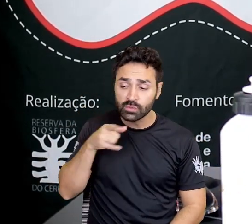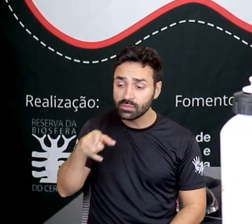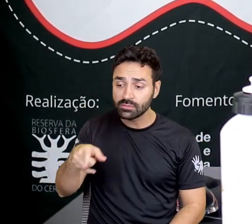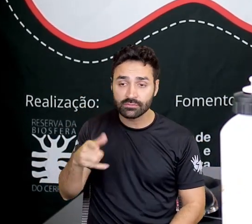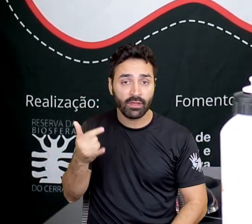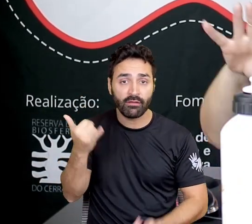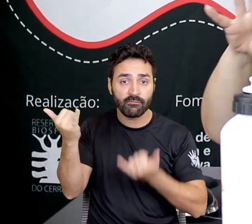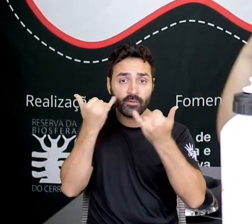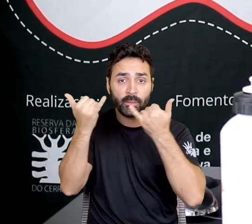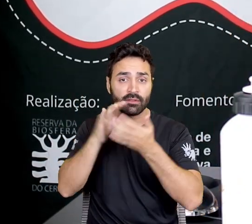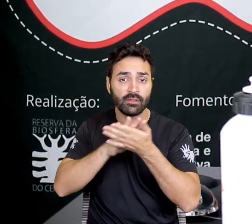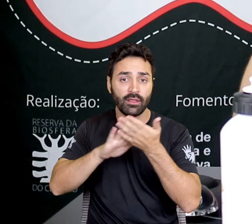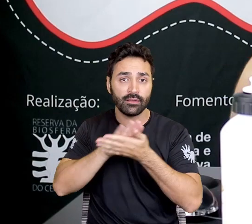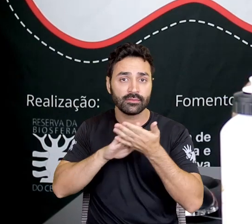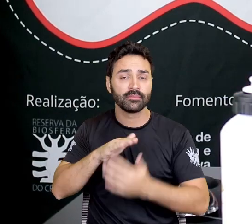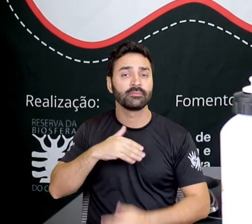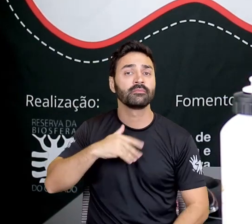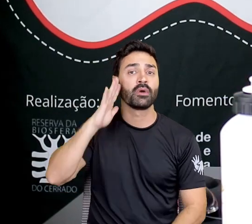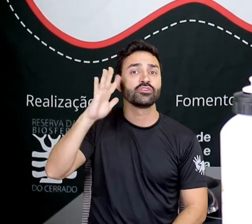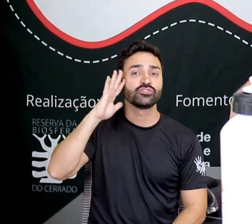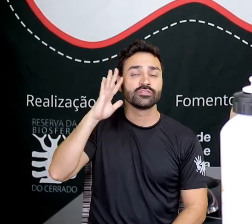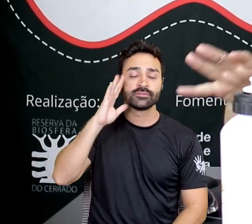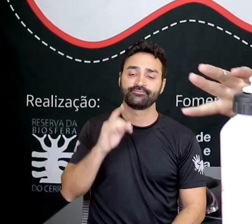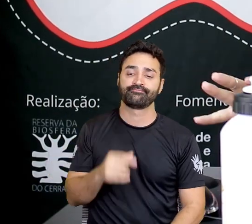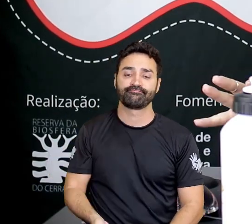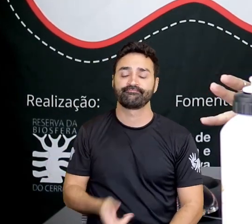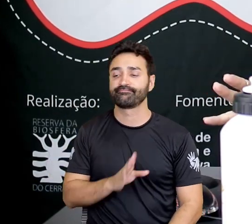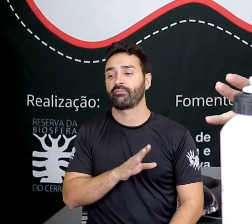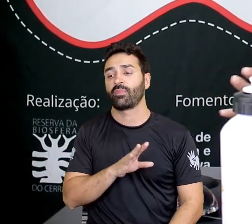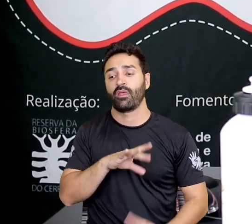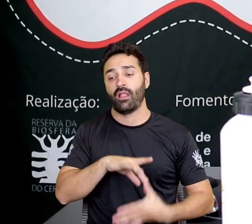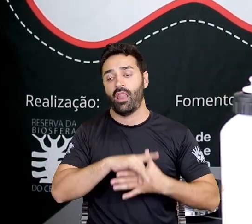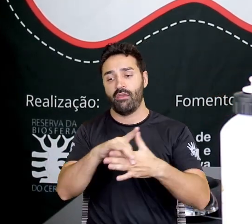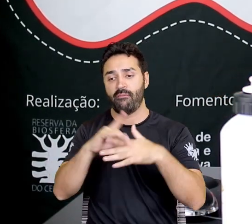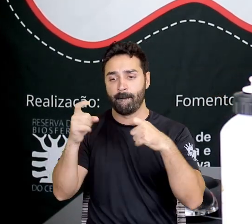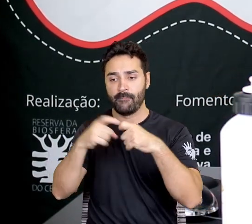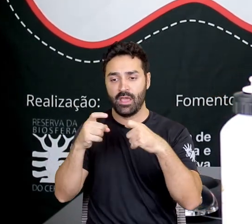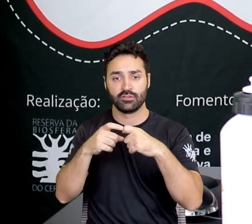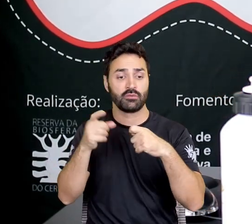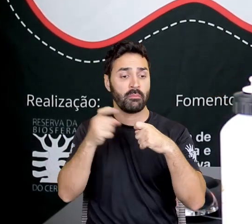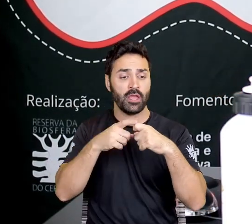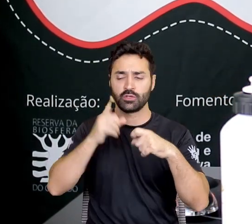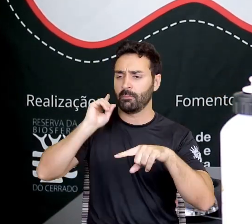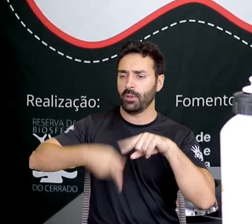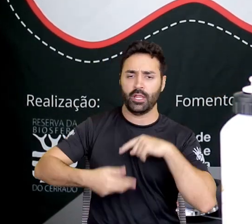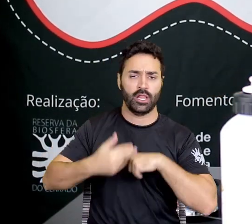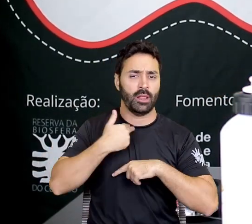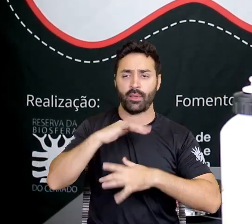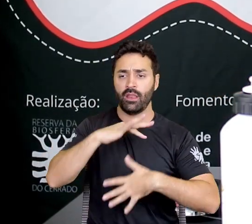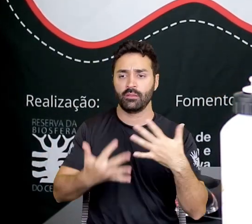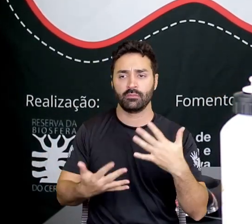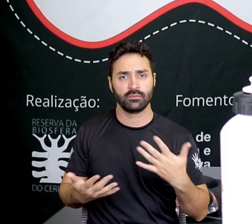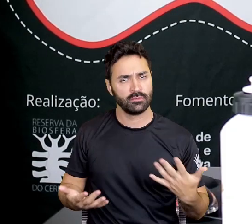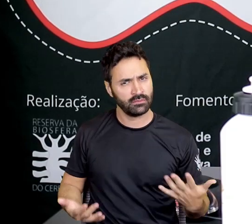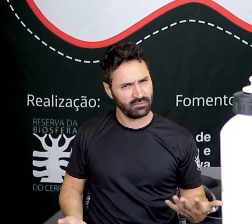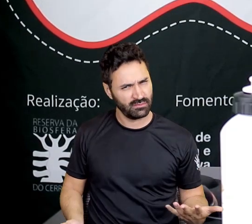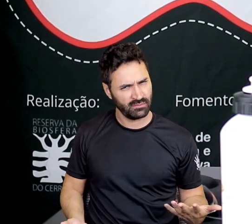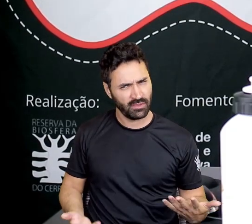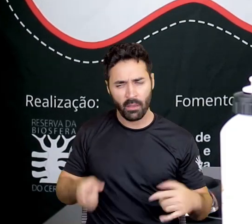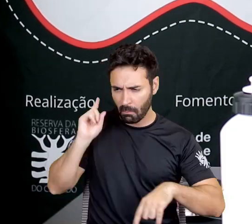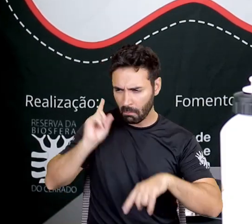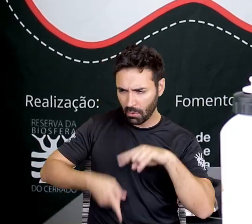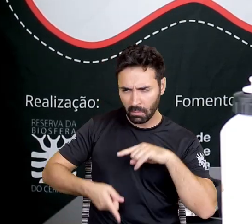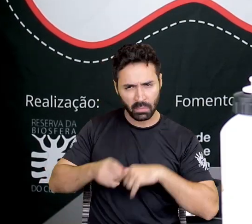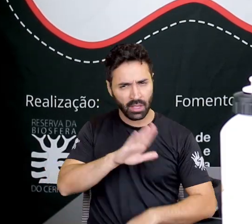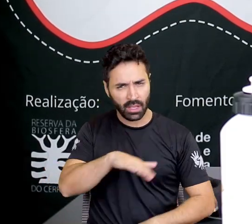Então, imagina, você tá ali, procurou um médico, o médico falou, não deixa aprender. Você tá privando essa criança de conhecimento e de